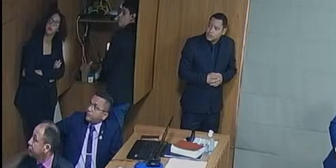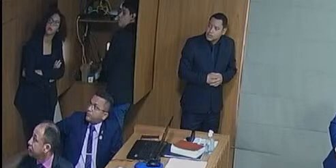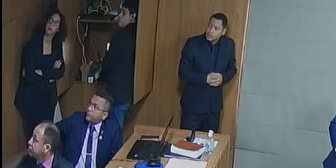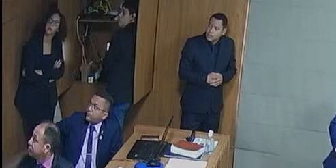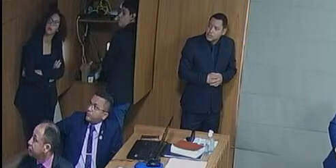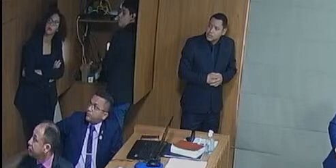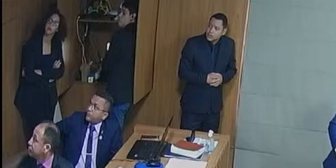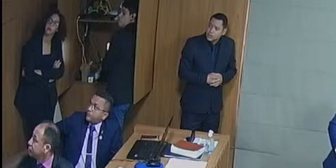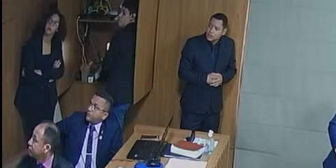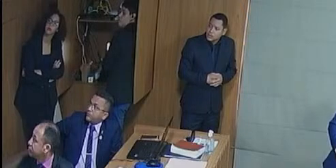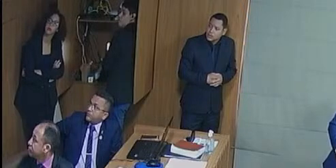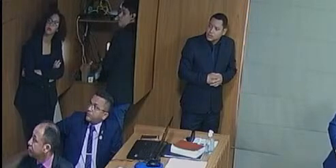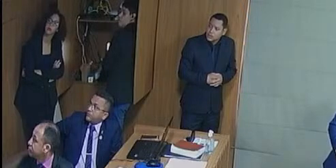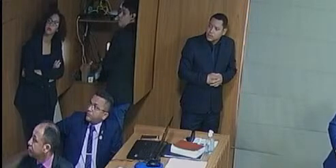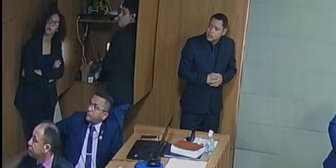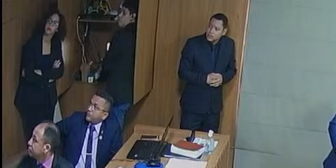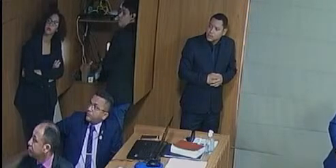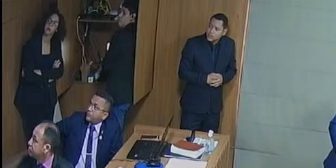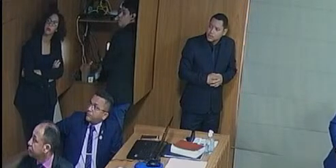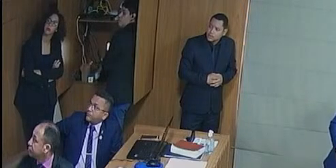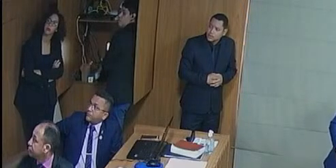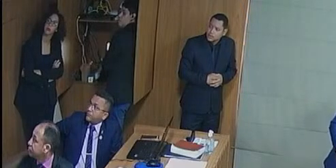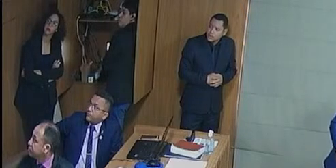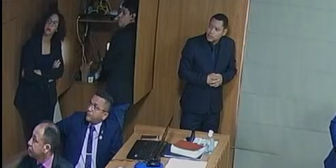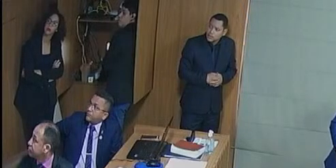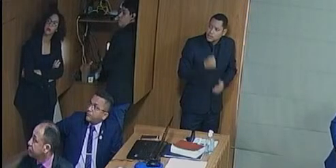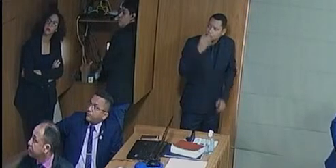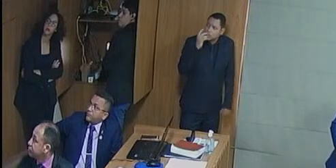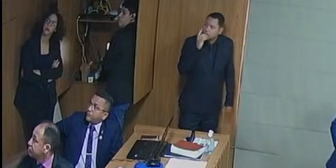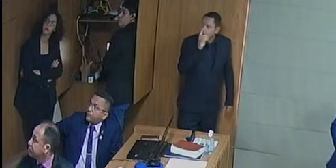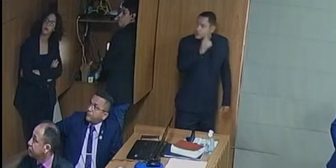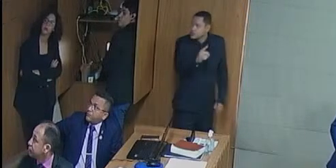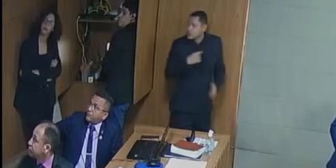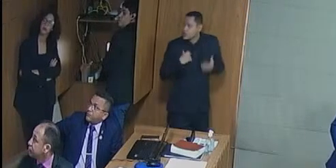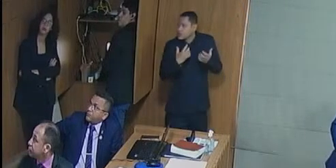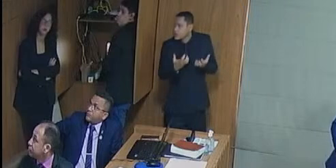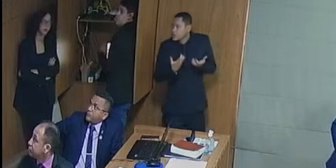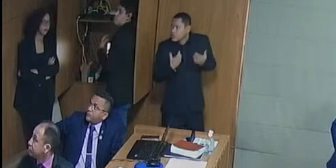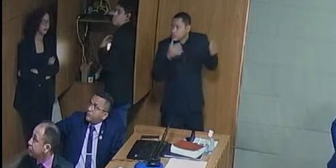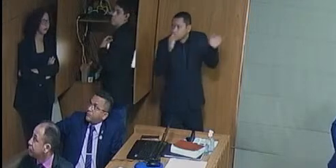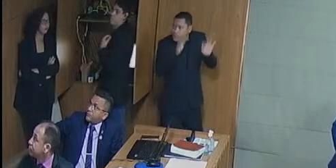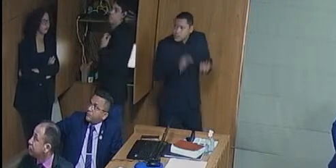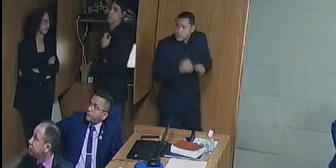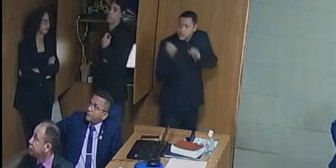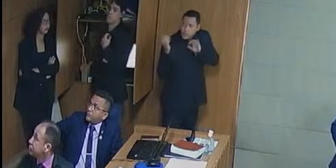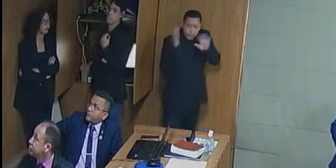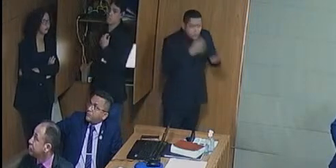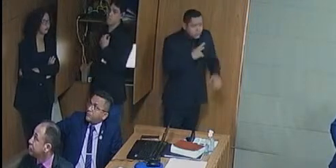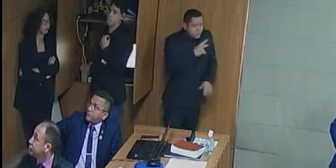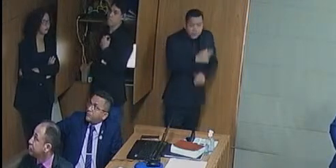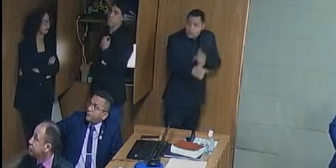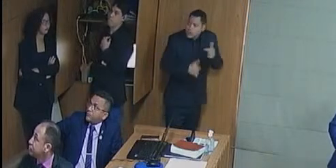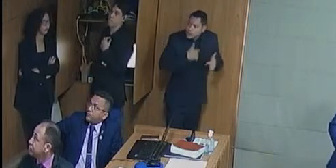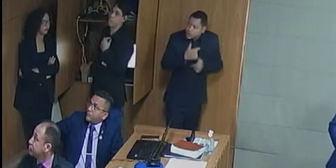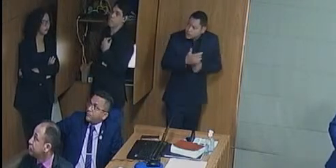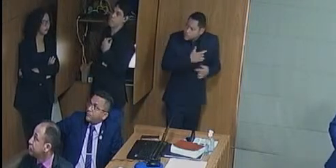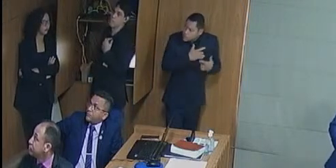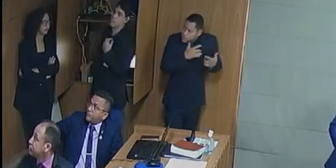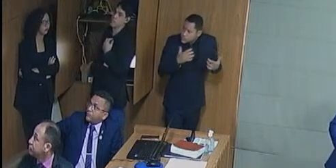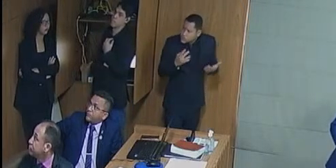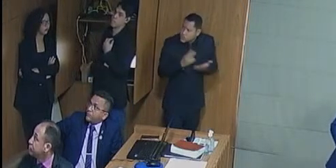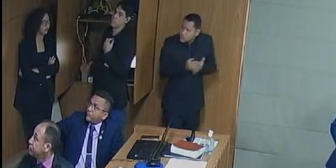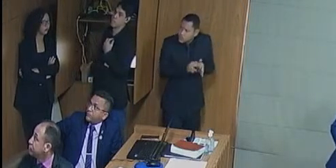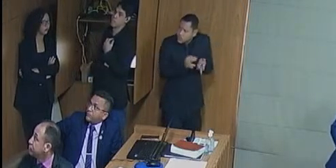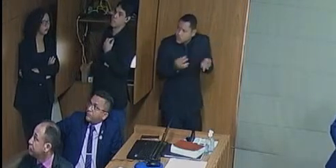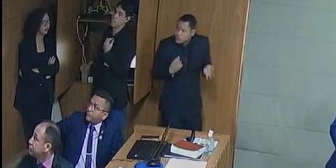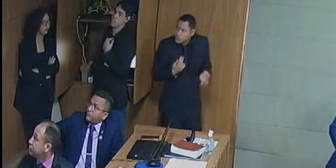baixo por favor suba Bom dia desejo felação e benção empreitada sabe pela maneira cordial humilde Por demais tal